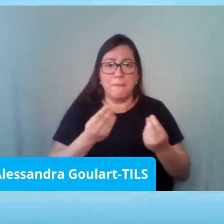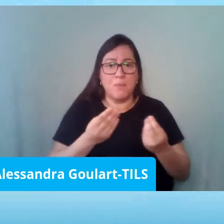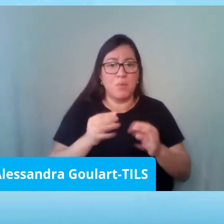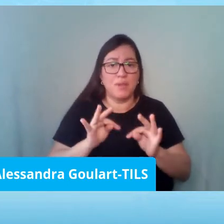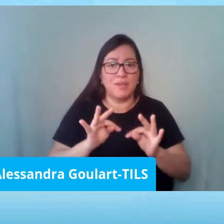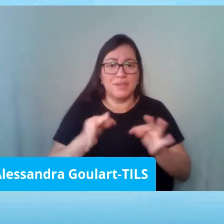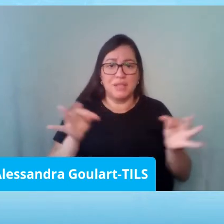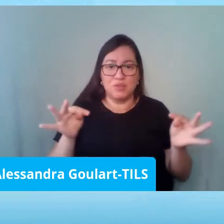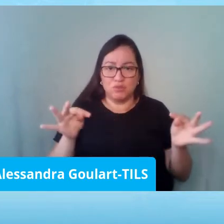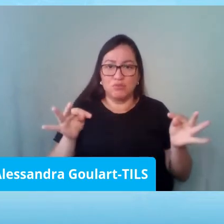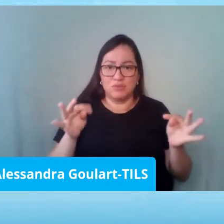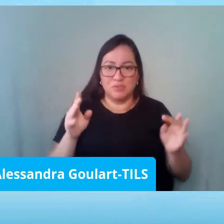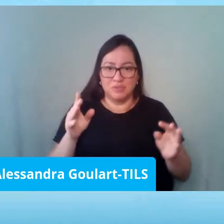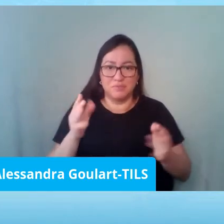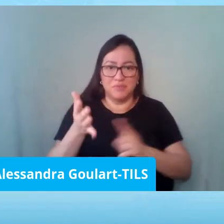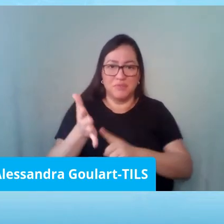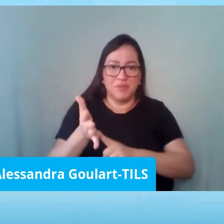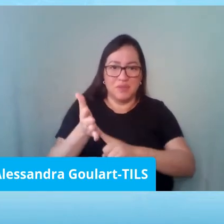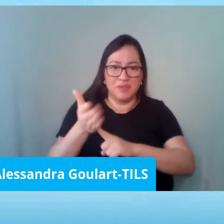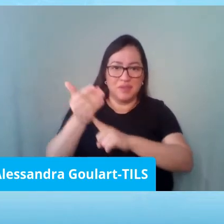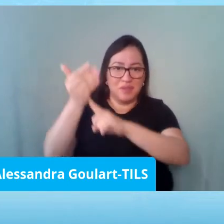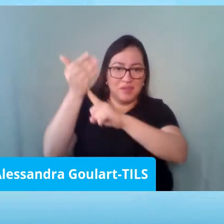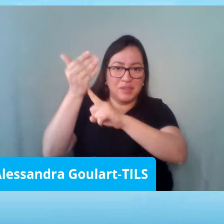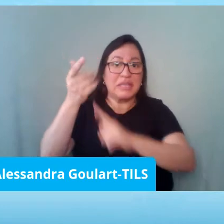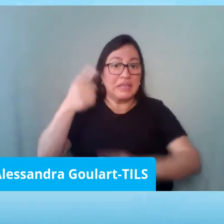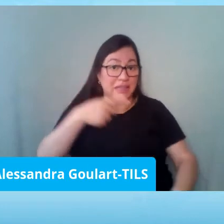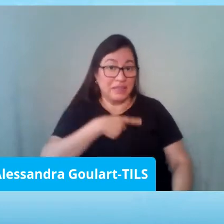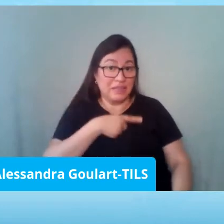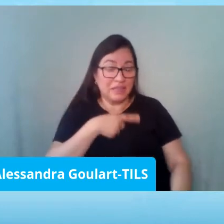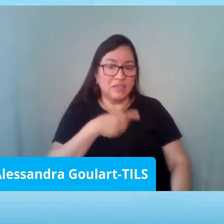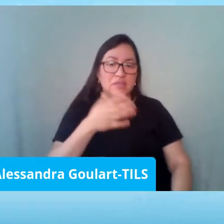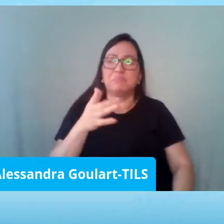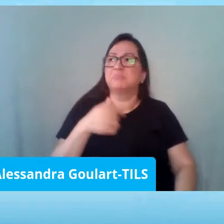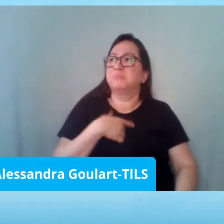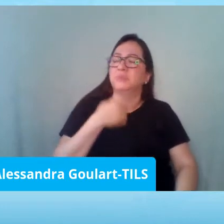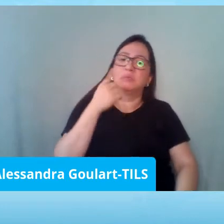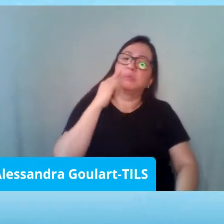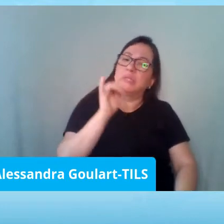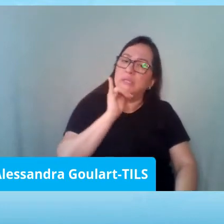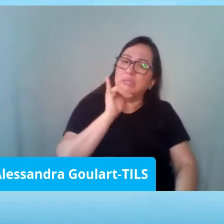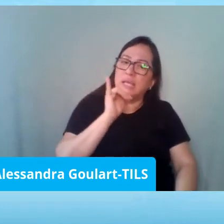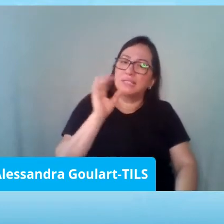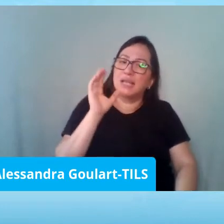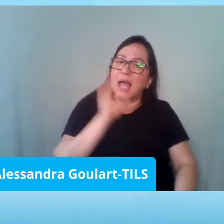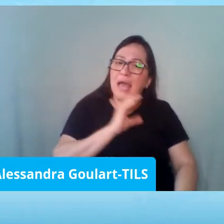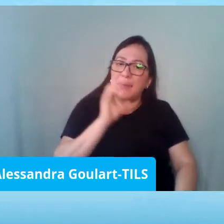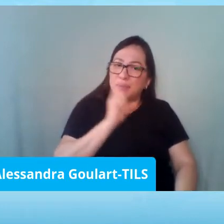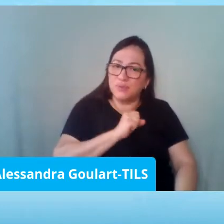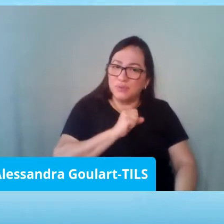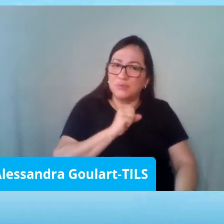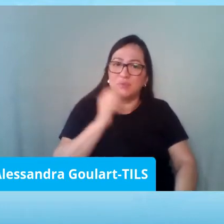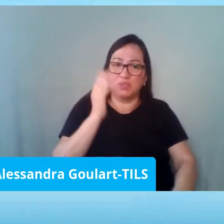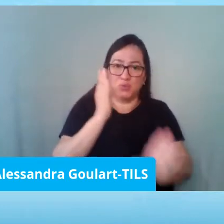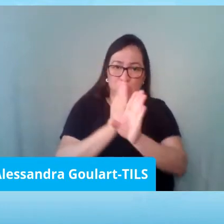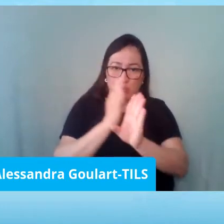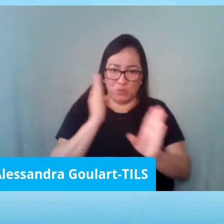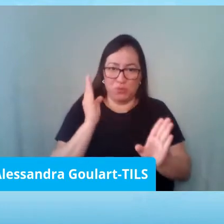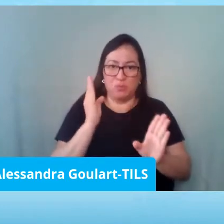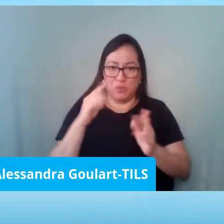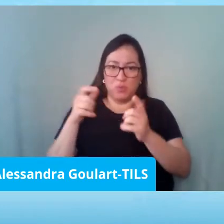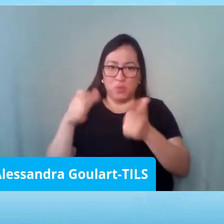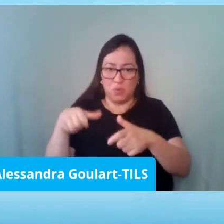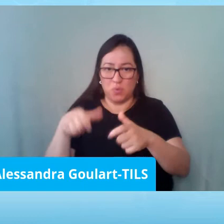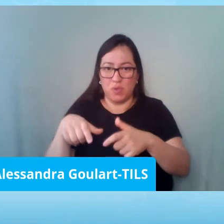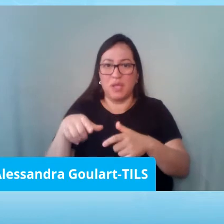transmissão vertical do HIV e de sífilis, né? A gente tem teste rápido para HIV e sífilis na unidade de